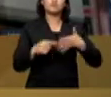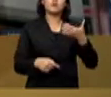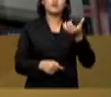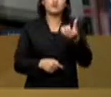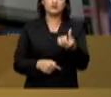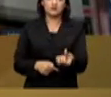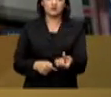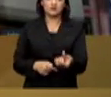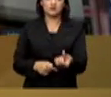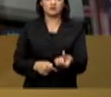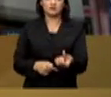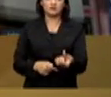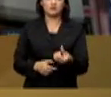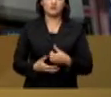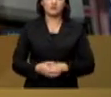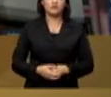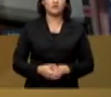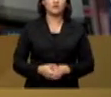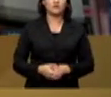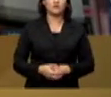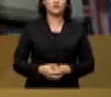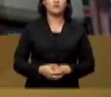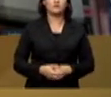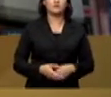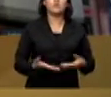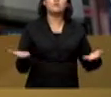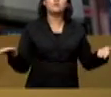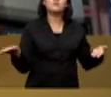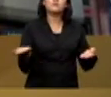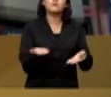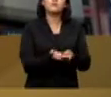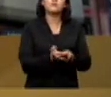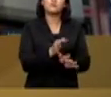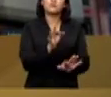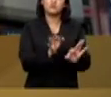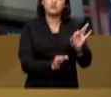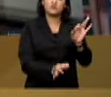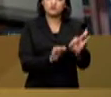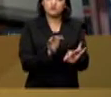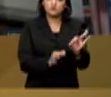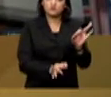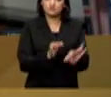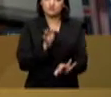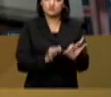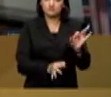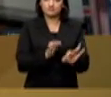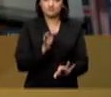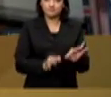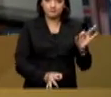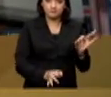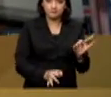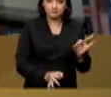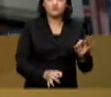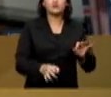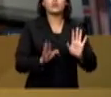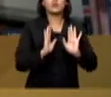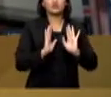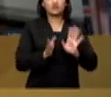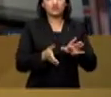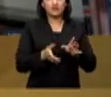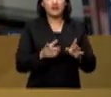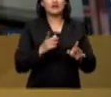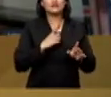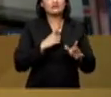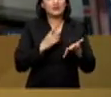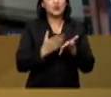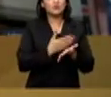situação fática. Ações judiciais, inclusive execuções fiscais pendentes de